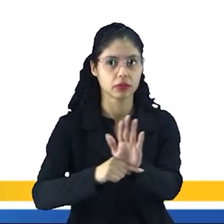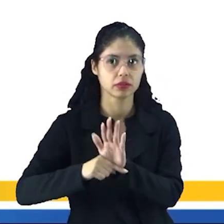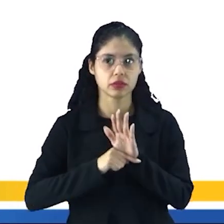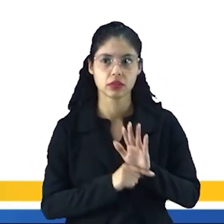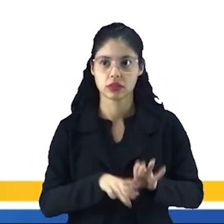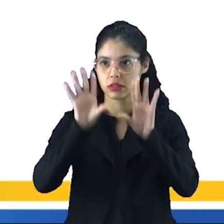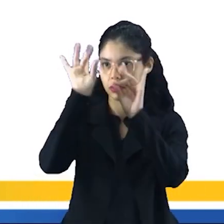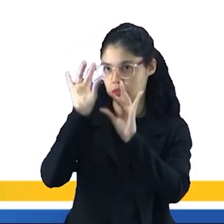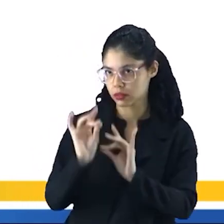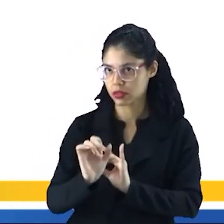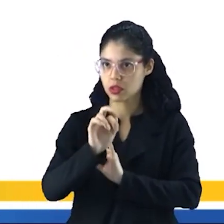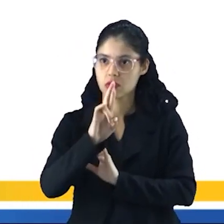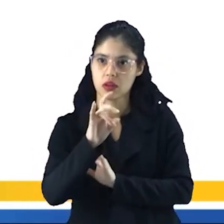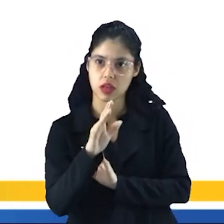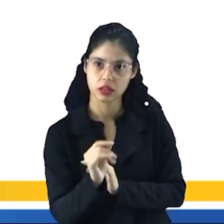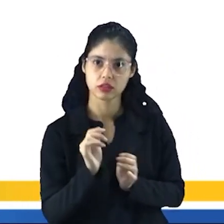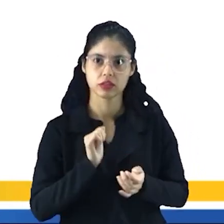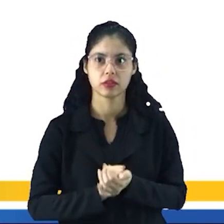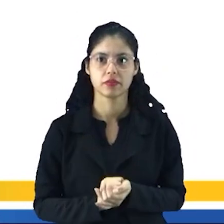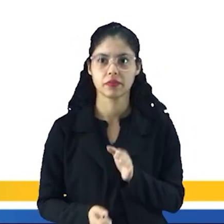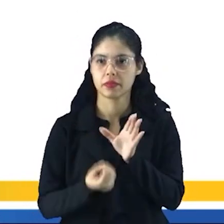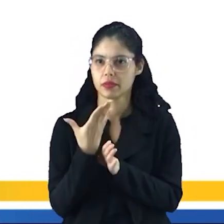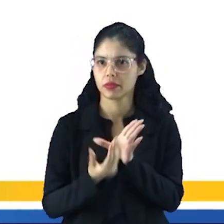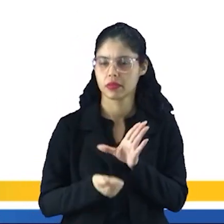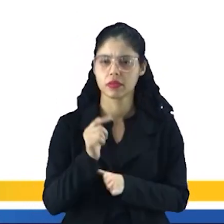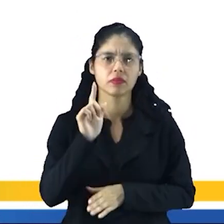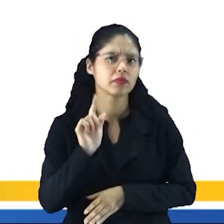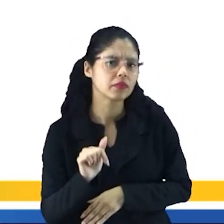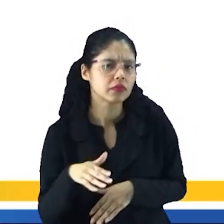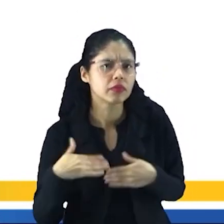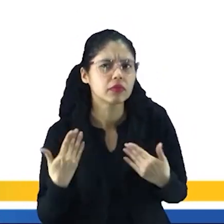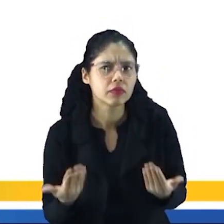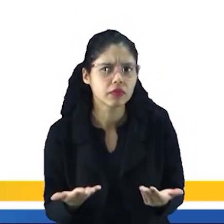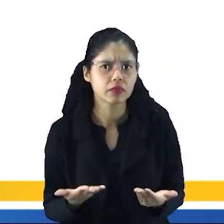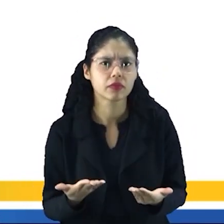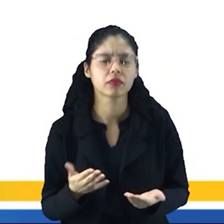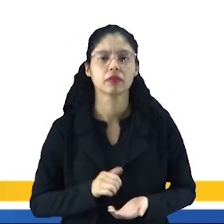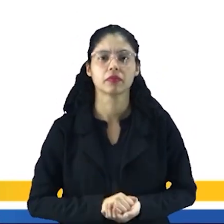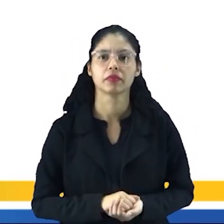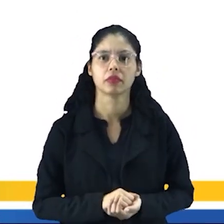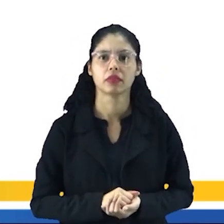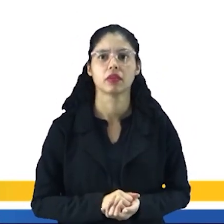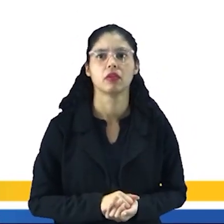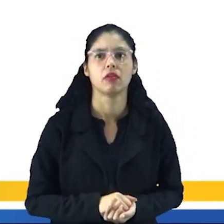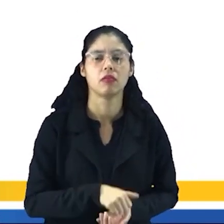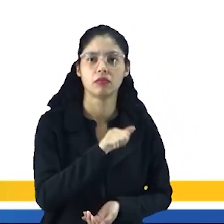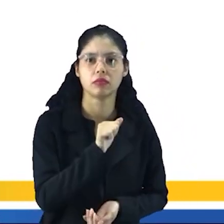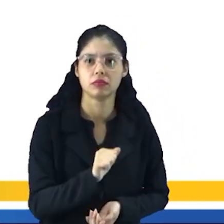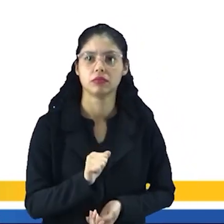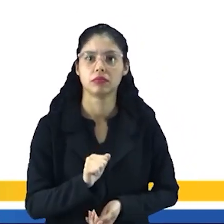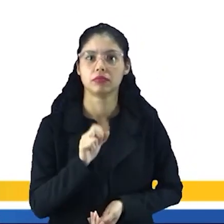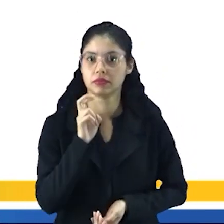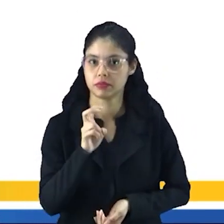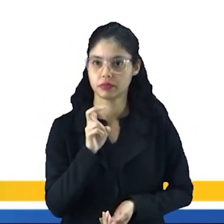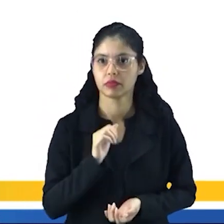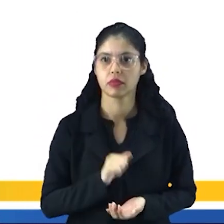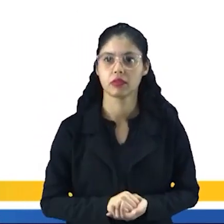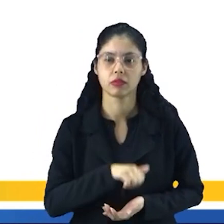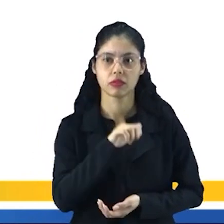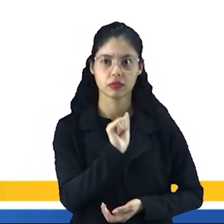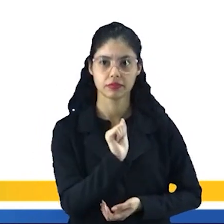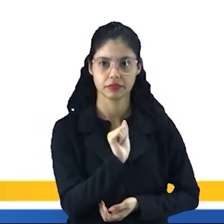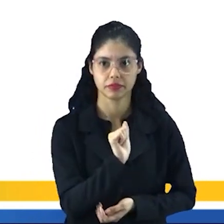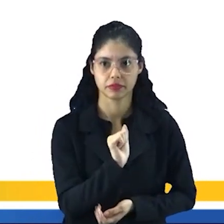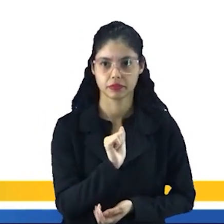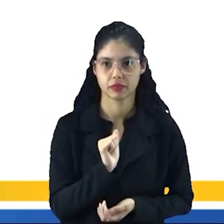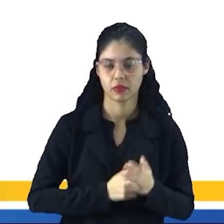pintura representativa da estética surrealista está reproduzida em... Então eu tenho 5 opções. Na